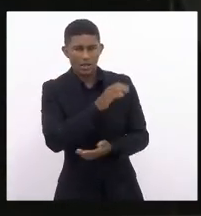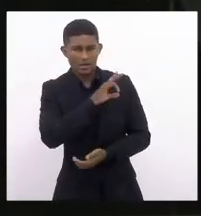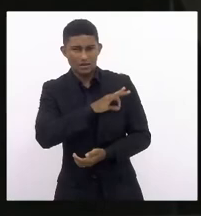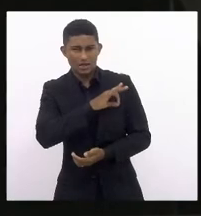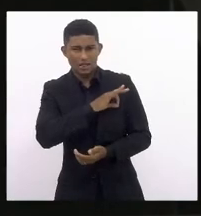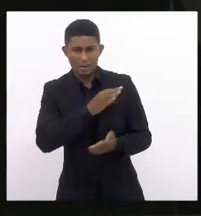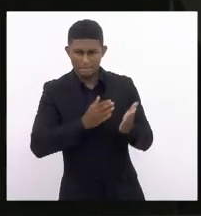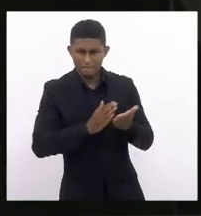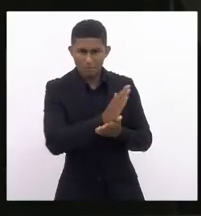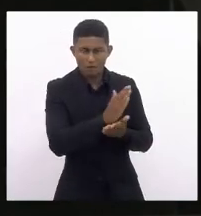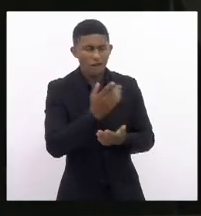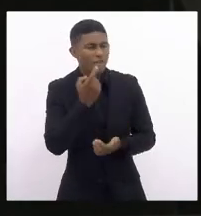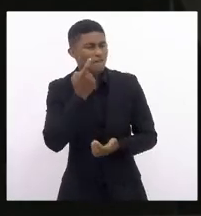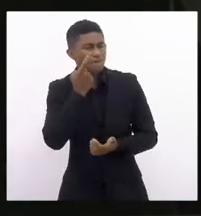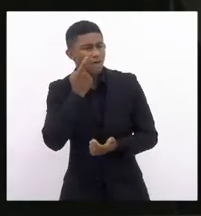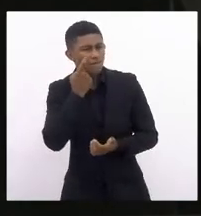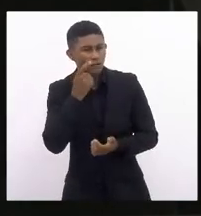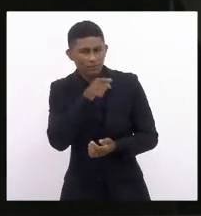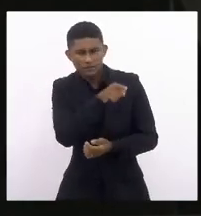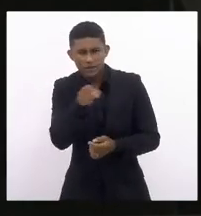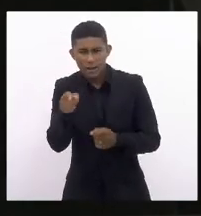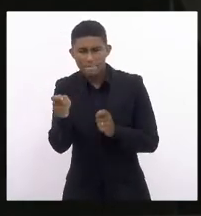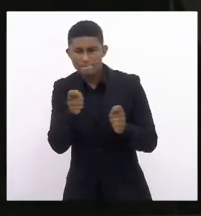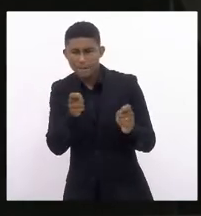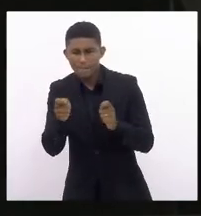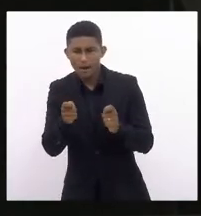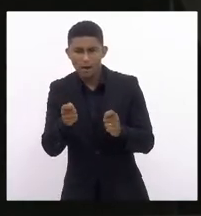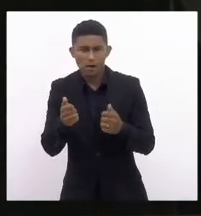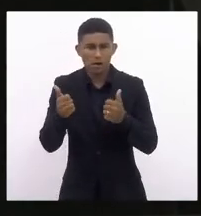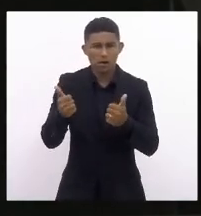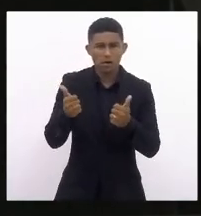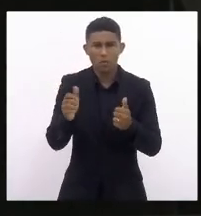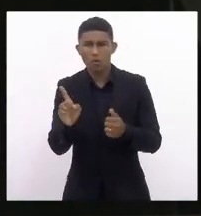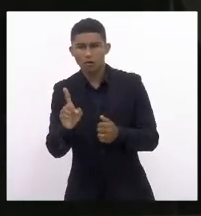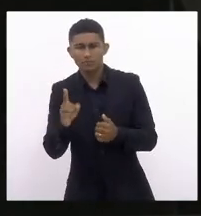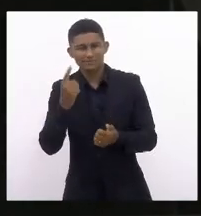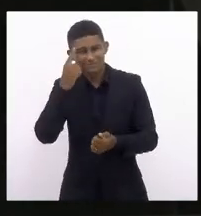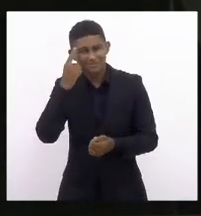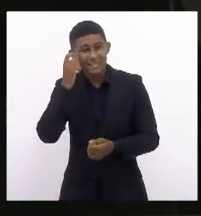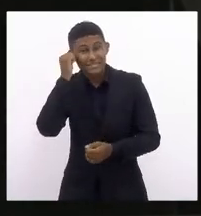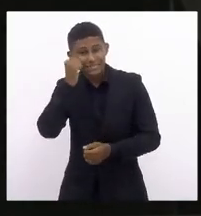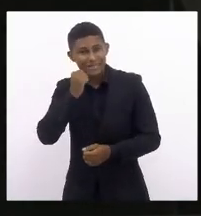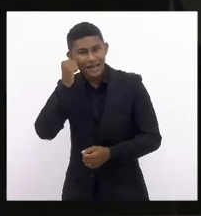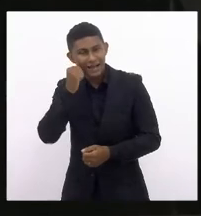da enfermagem, que foi aprovado no Senado Federal.